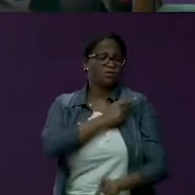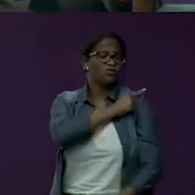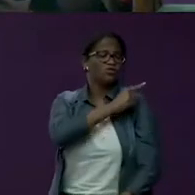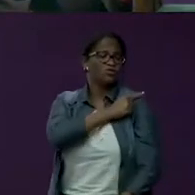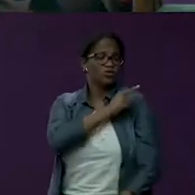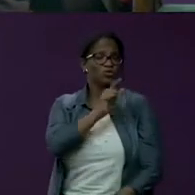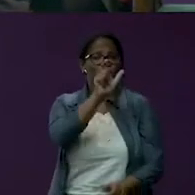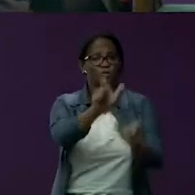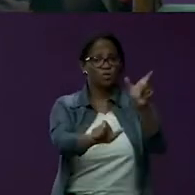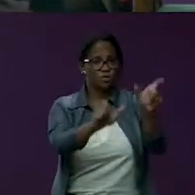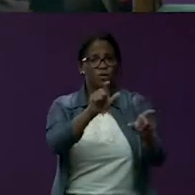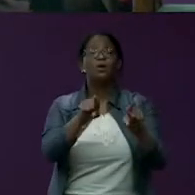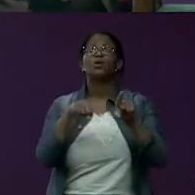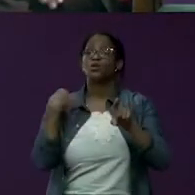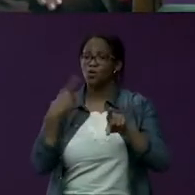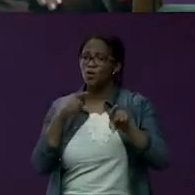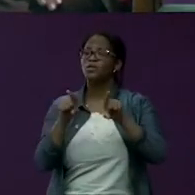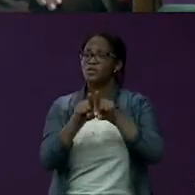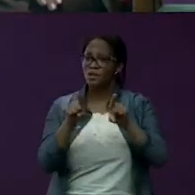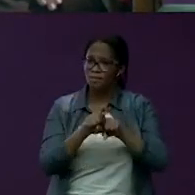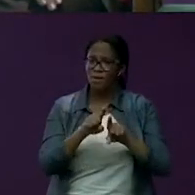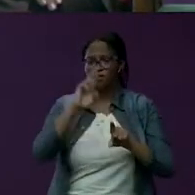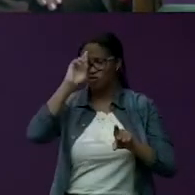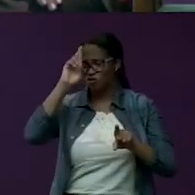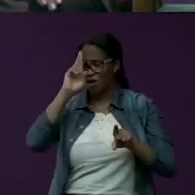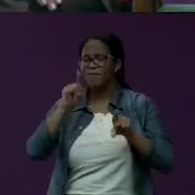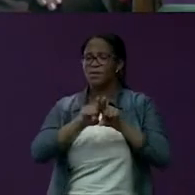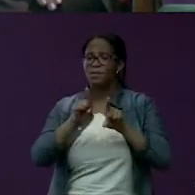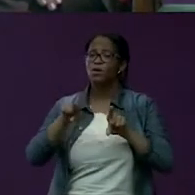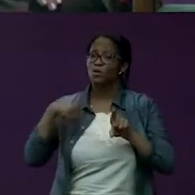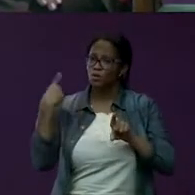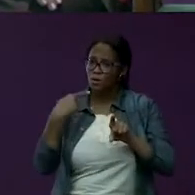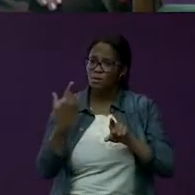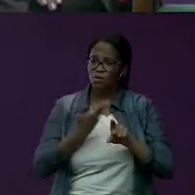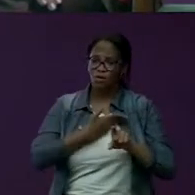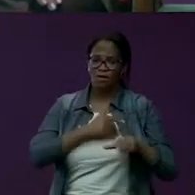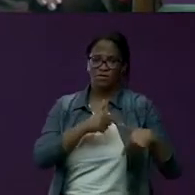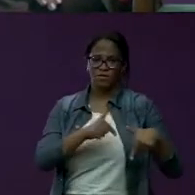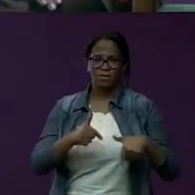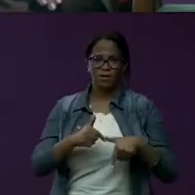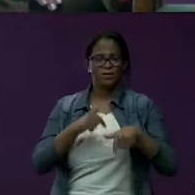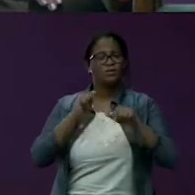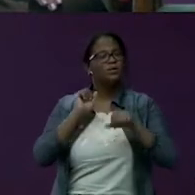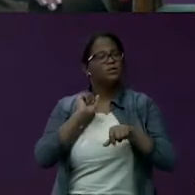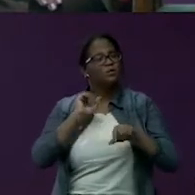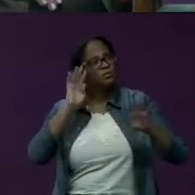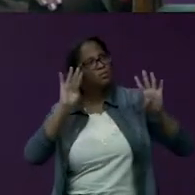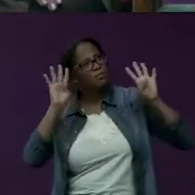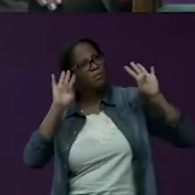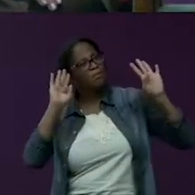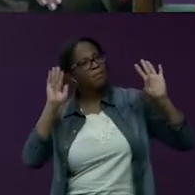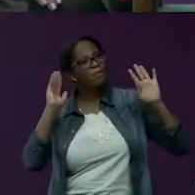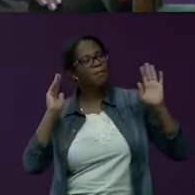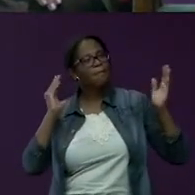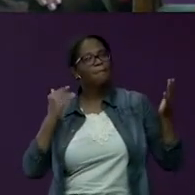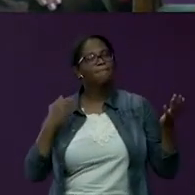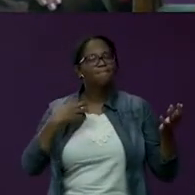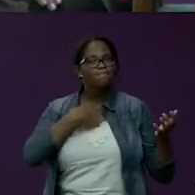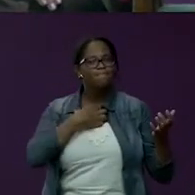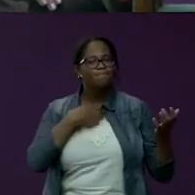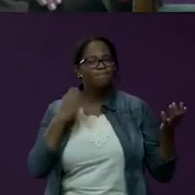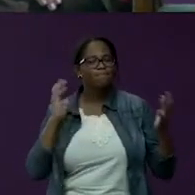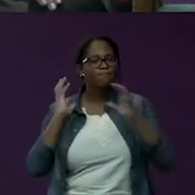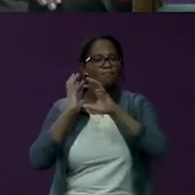também, os chefes, nós também, os colegas de trabalho. Então, que a gente pare para fazer esse balanço nosso conosco